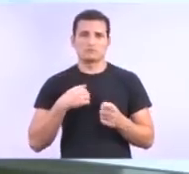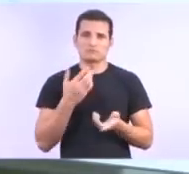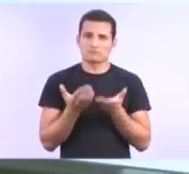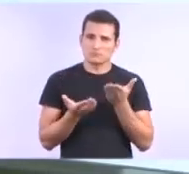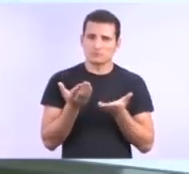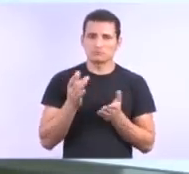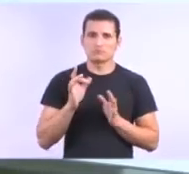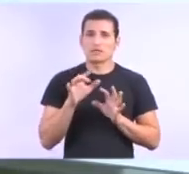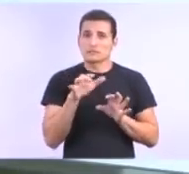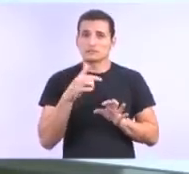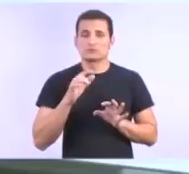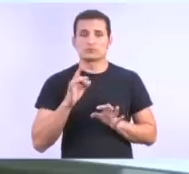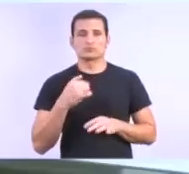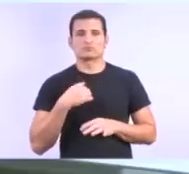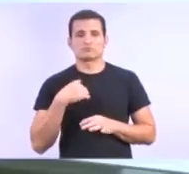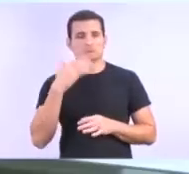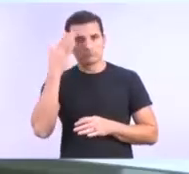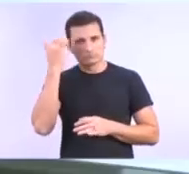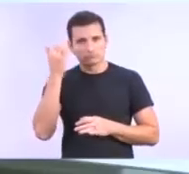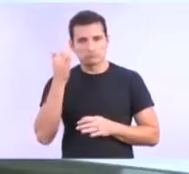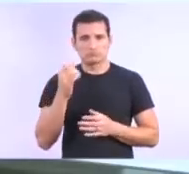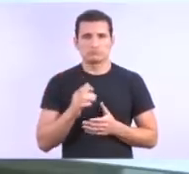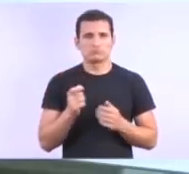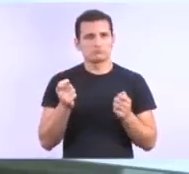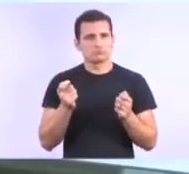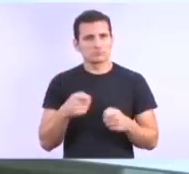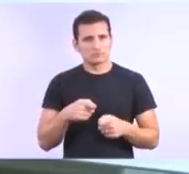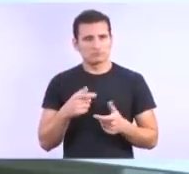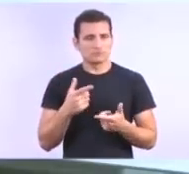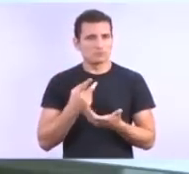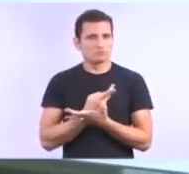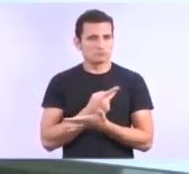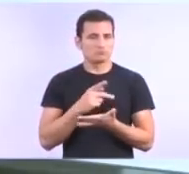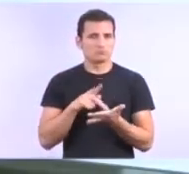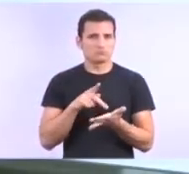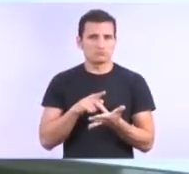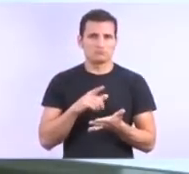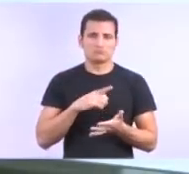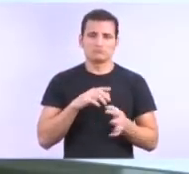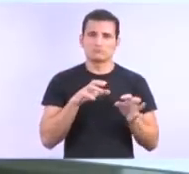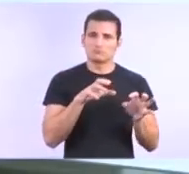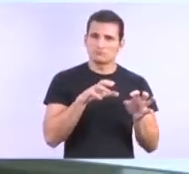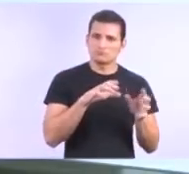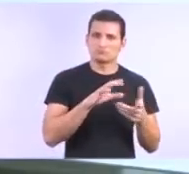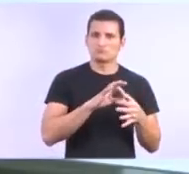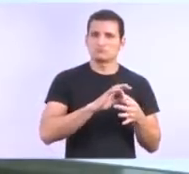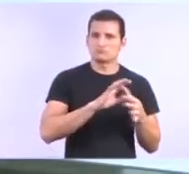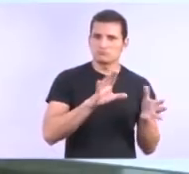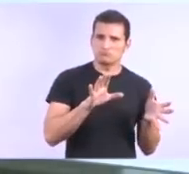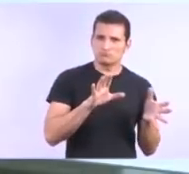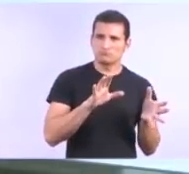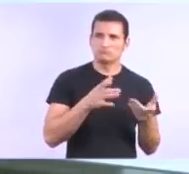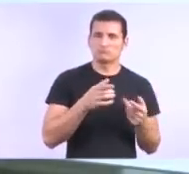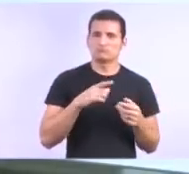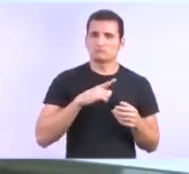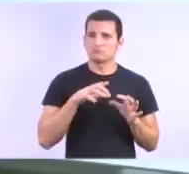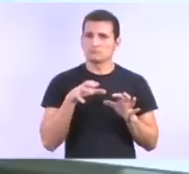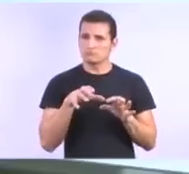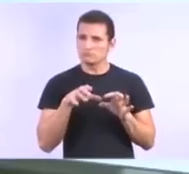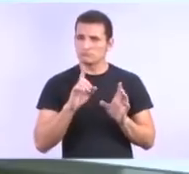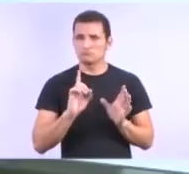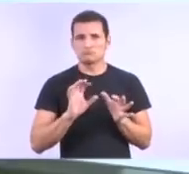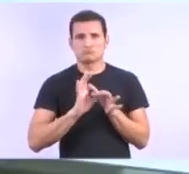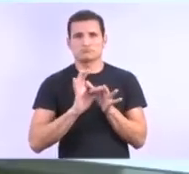característica que só eu tenho que saber. É possível. Isso acontece no mundo real. Né? Tem características que são públicas e tem características que não